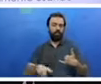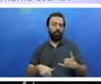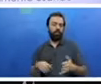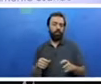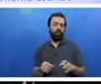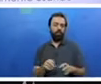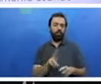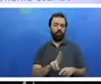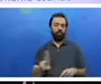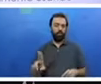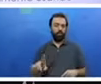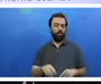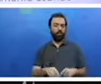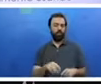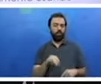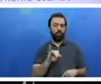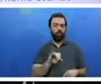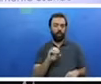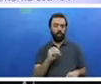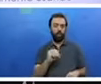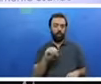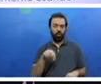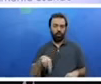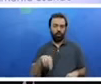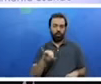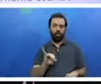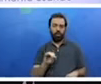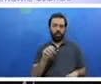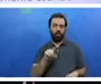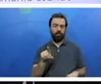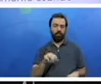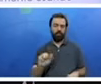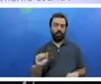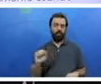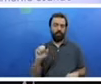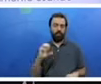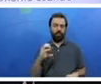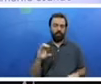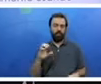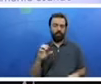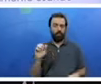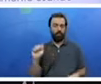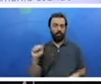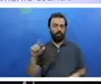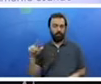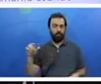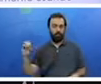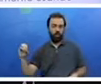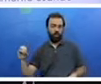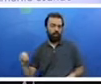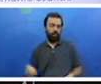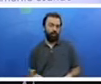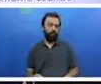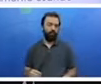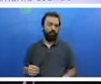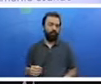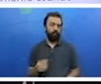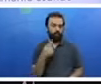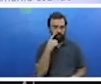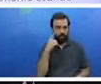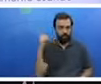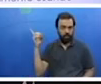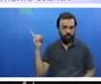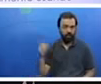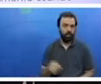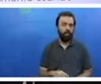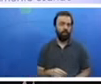A quantidade de íons formada em solução, ela depende do ácido. Existem ácidos cujas moléculas se ionizam